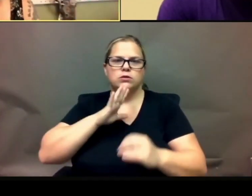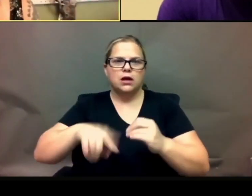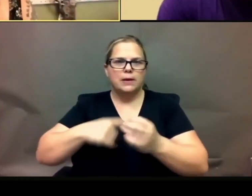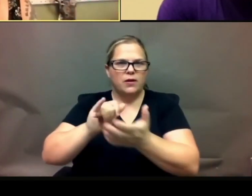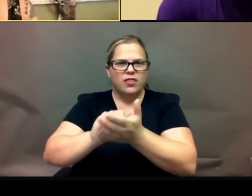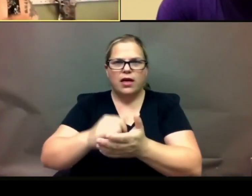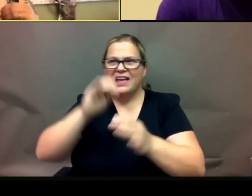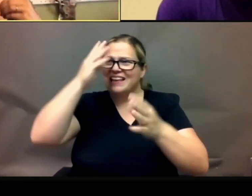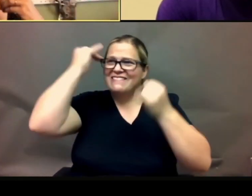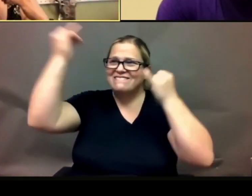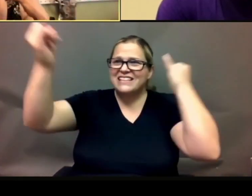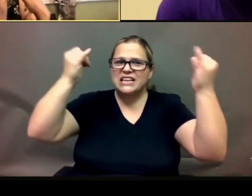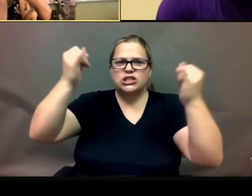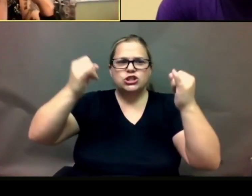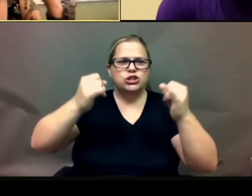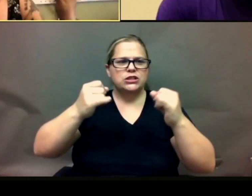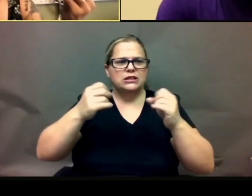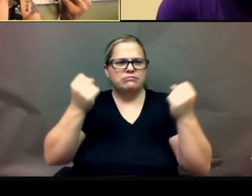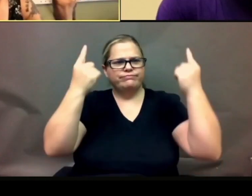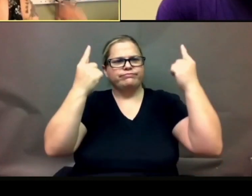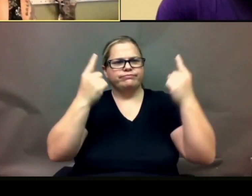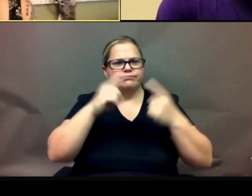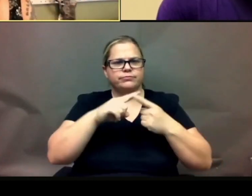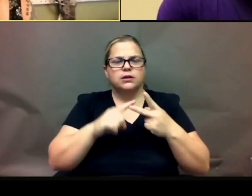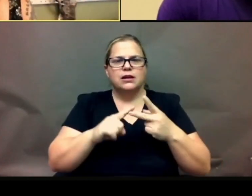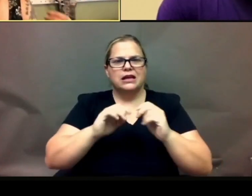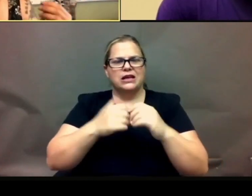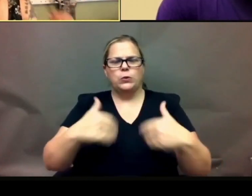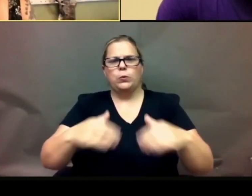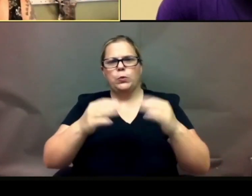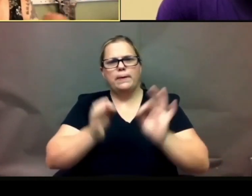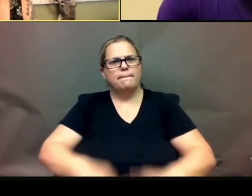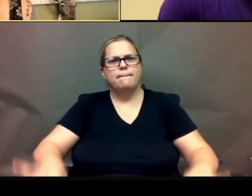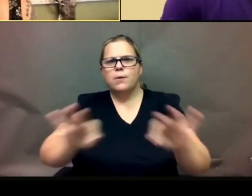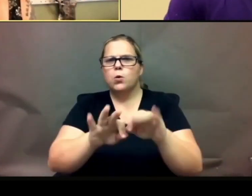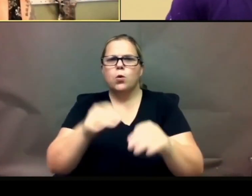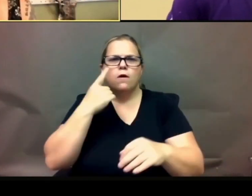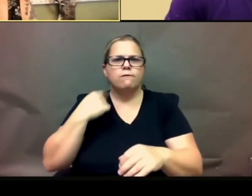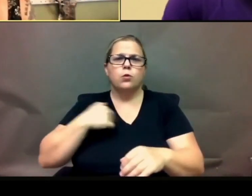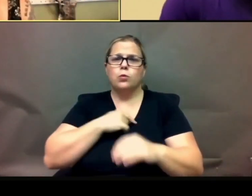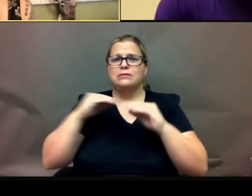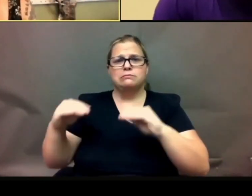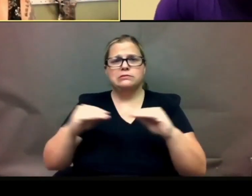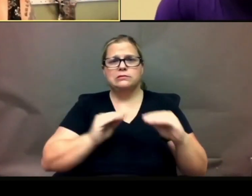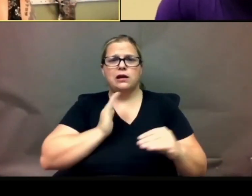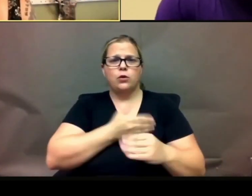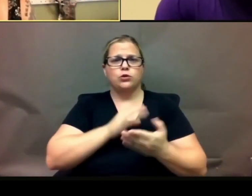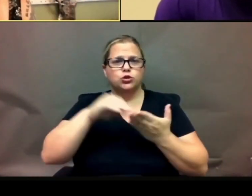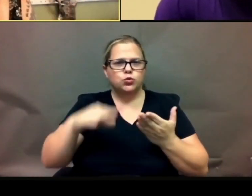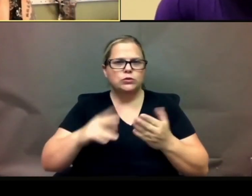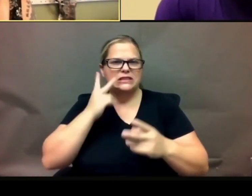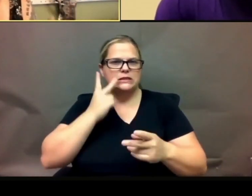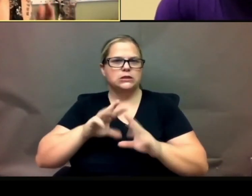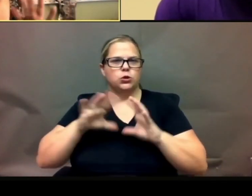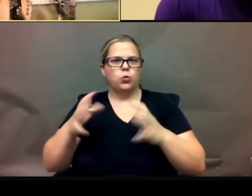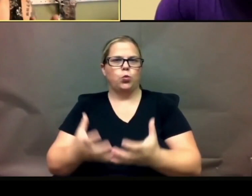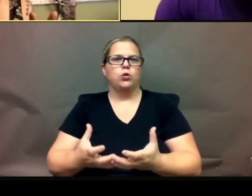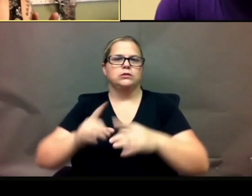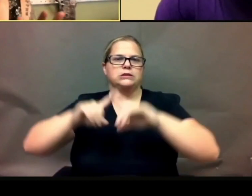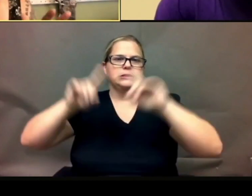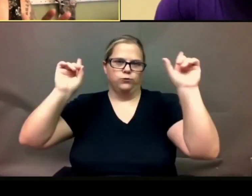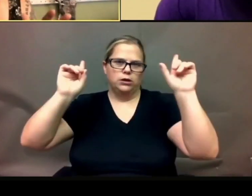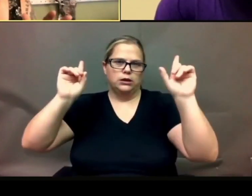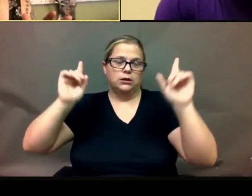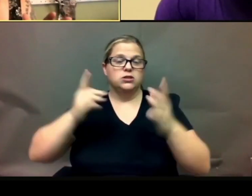falamos sobre isso. E falamos de enletramento. E da importância de ensinar aos nossos alunos.